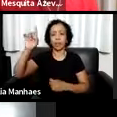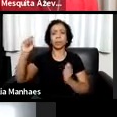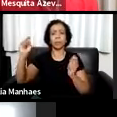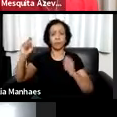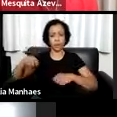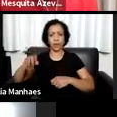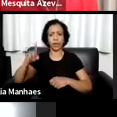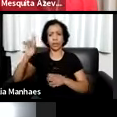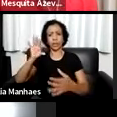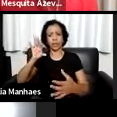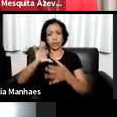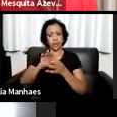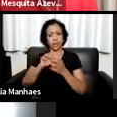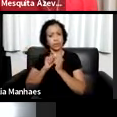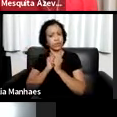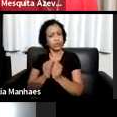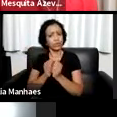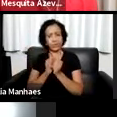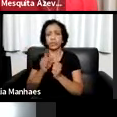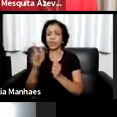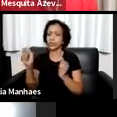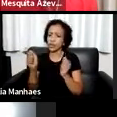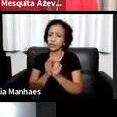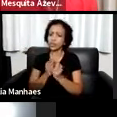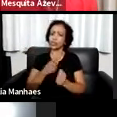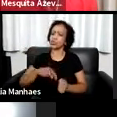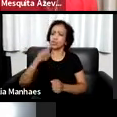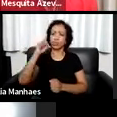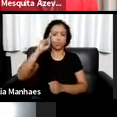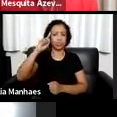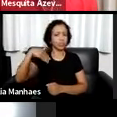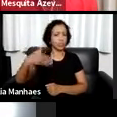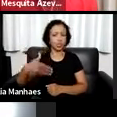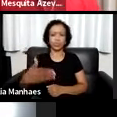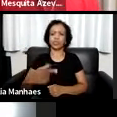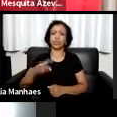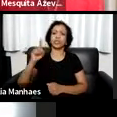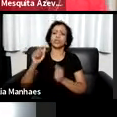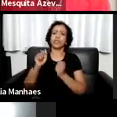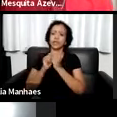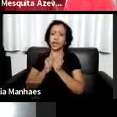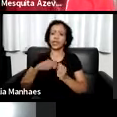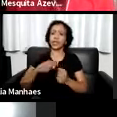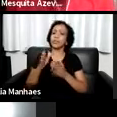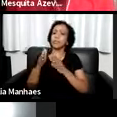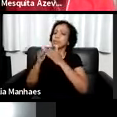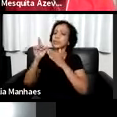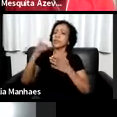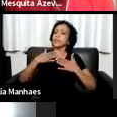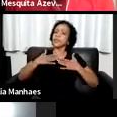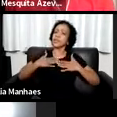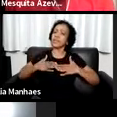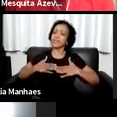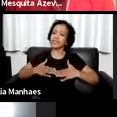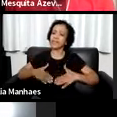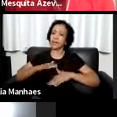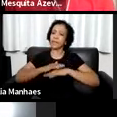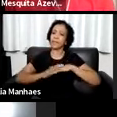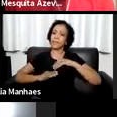estará conosco, ele estará cuidando, ele estará provendo. Então, podemos descansar nas mãos do